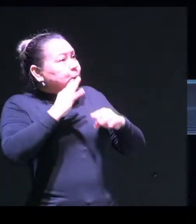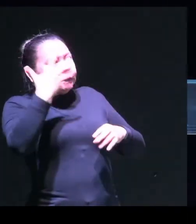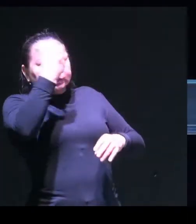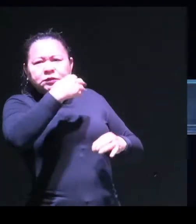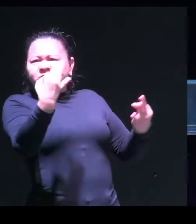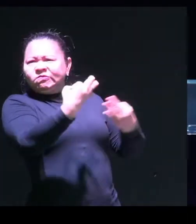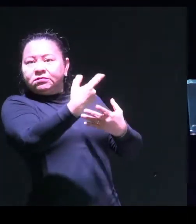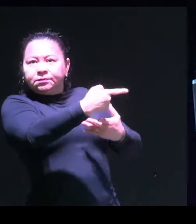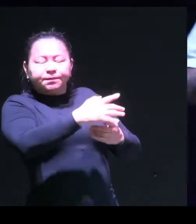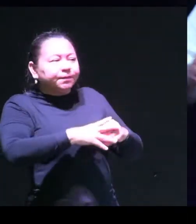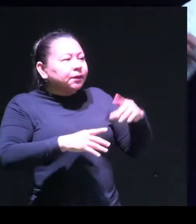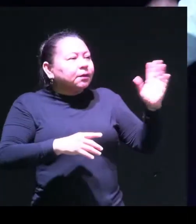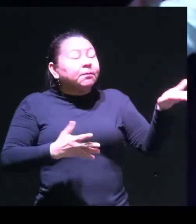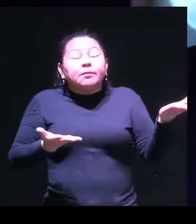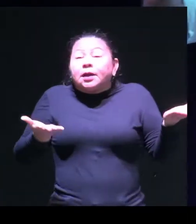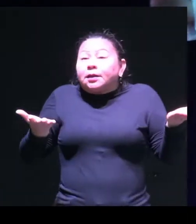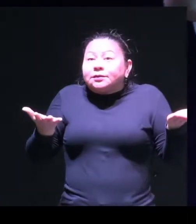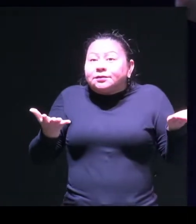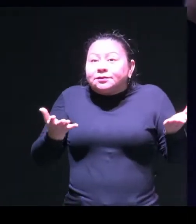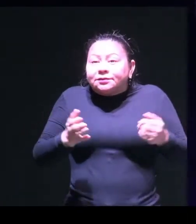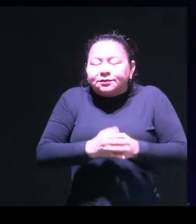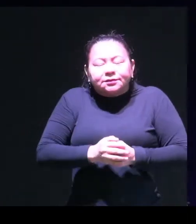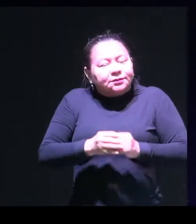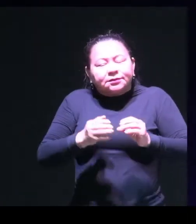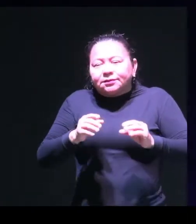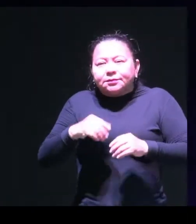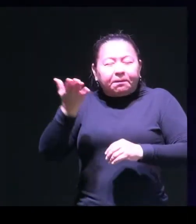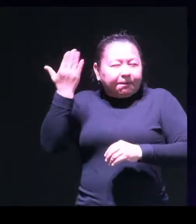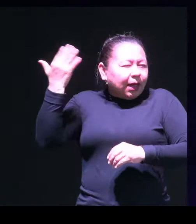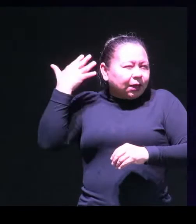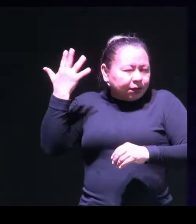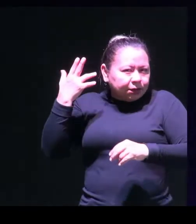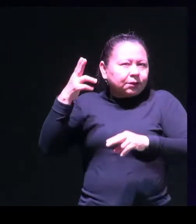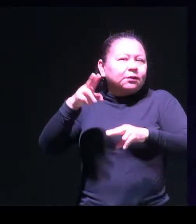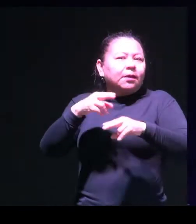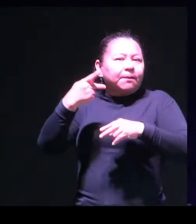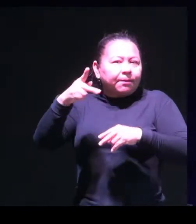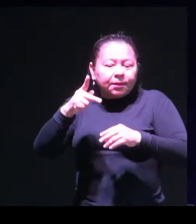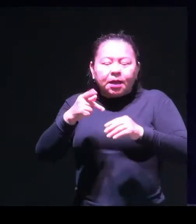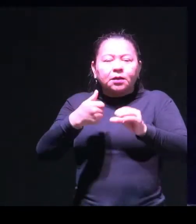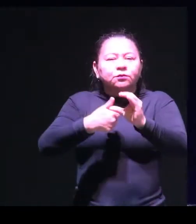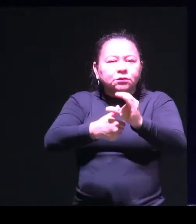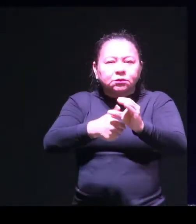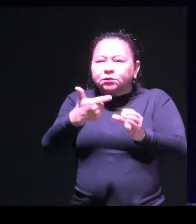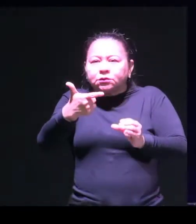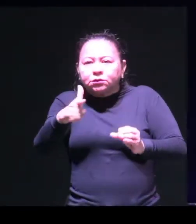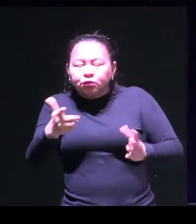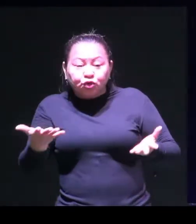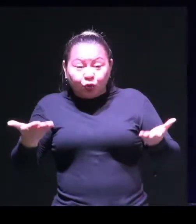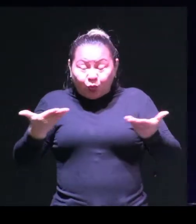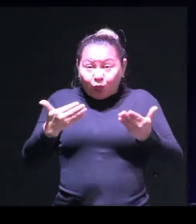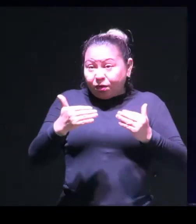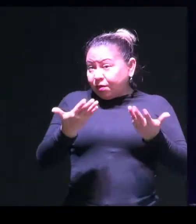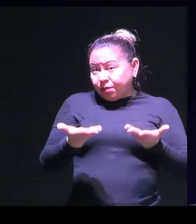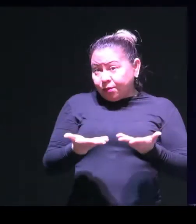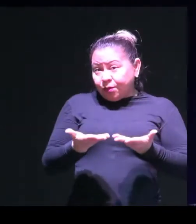admirável. Mas, irmãos, para os cristãos daquela época, os apóstolos, eles não tinham a tecnologia que tem hoje, então o templo deles